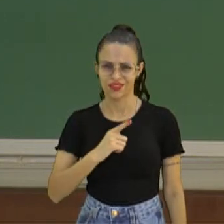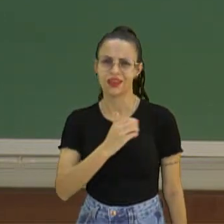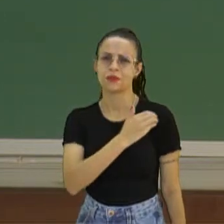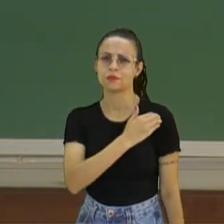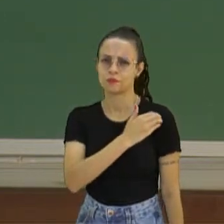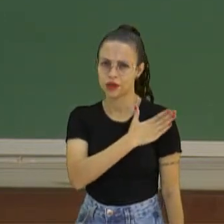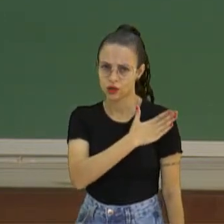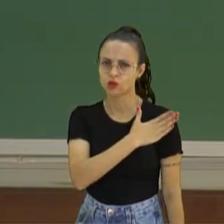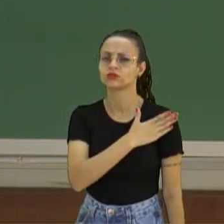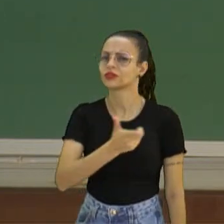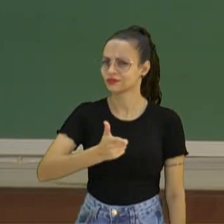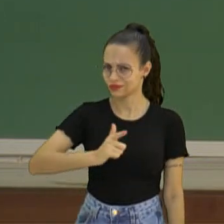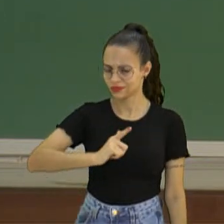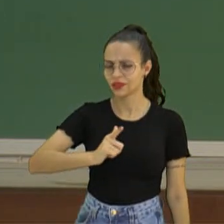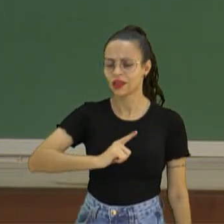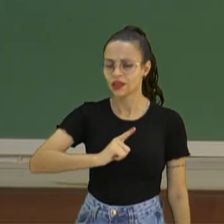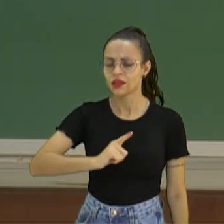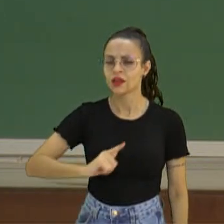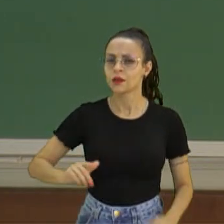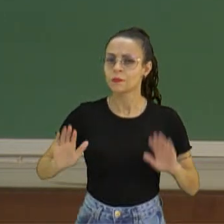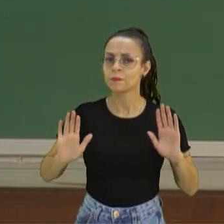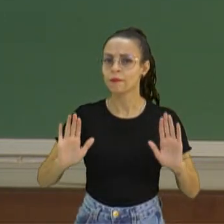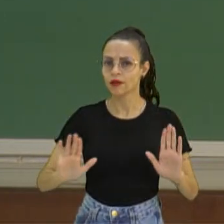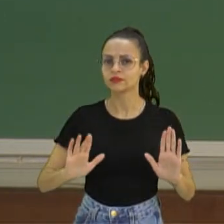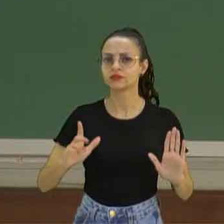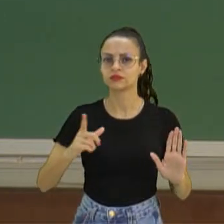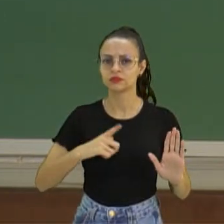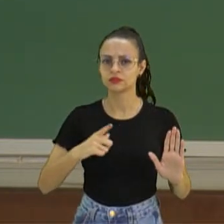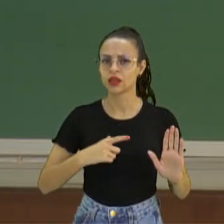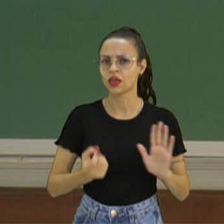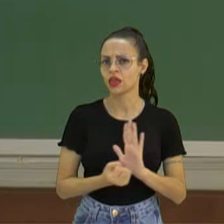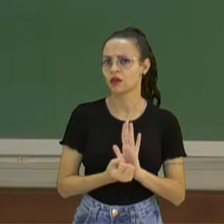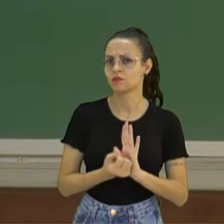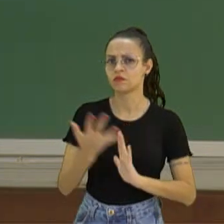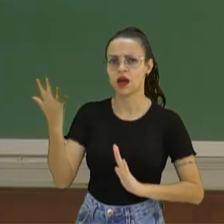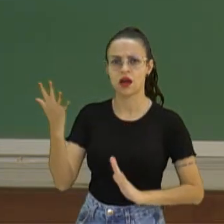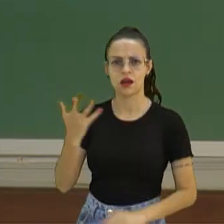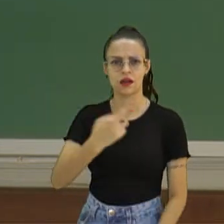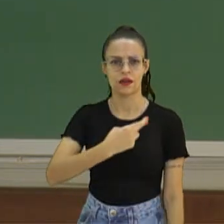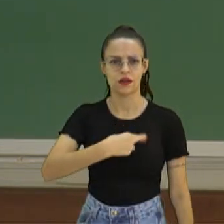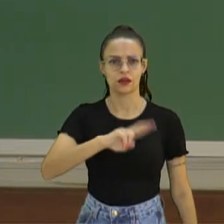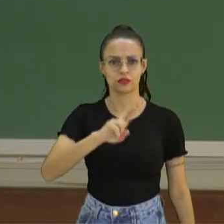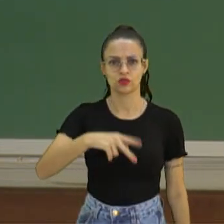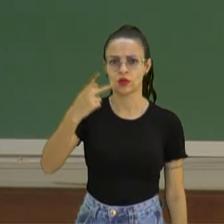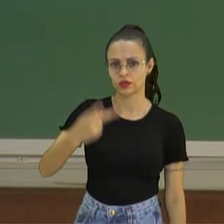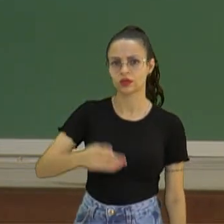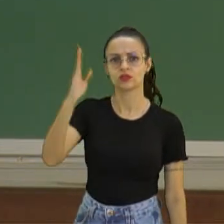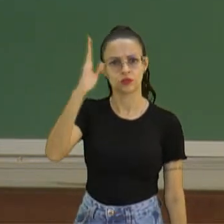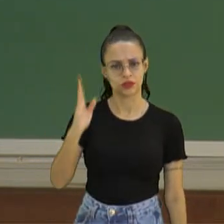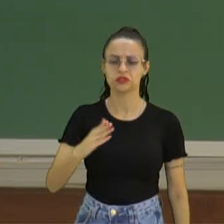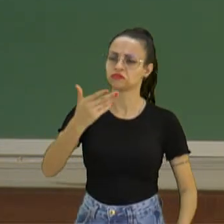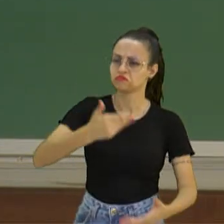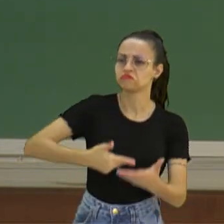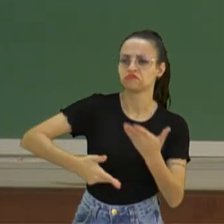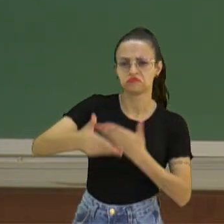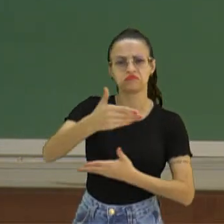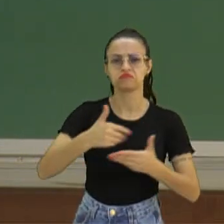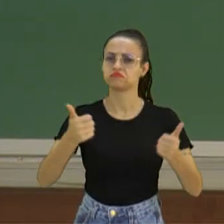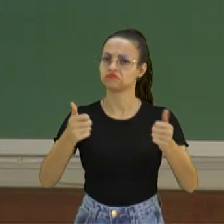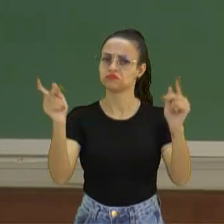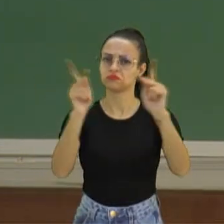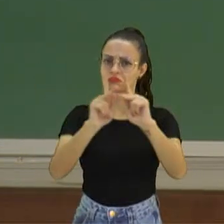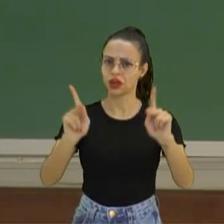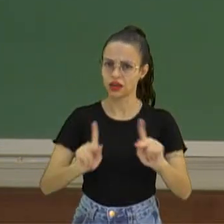do preconceito que existe nós temos uma infinidade de religiões do Brasil e elas até que convivem de certa forma